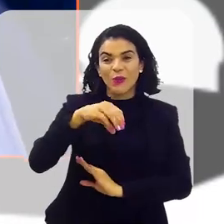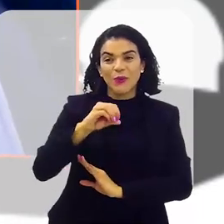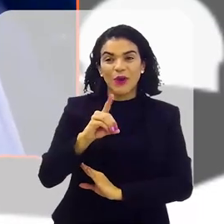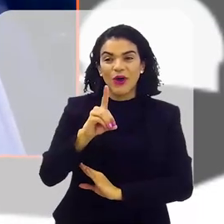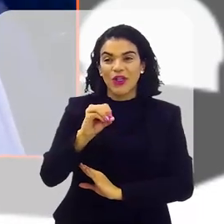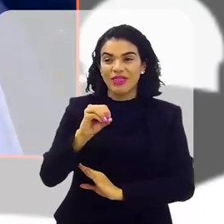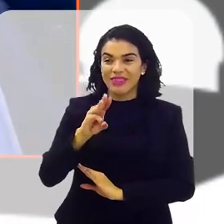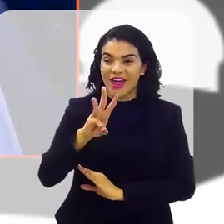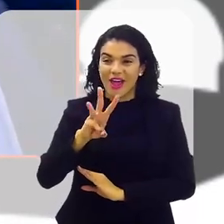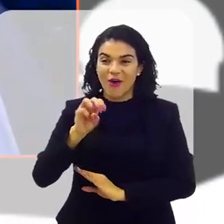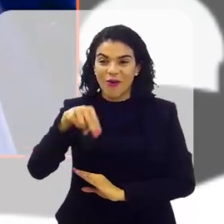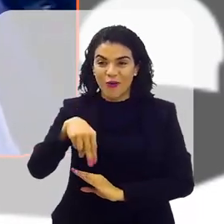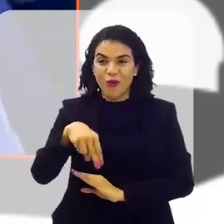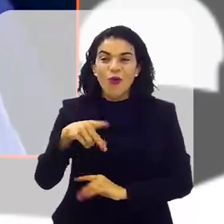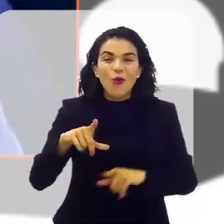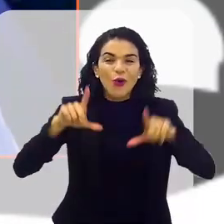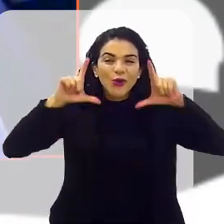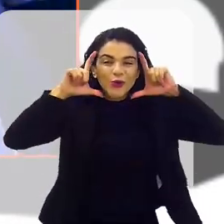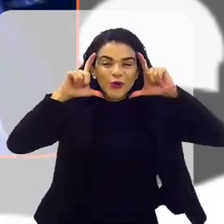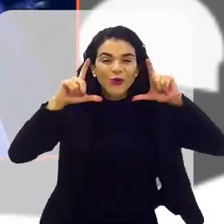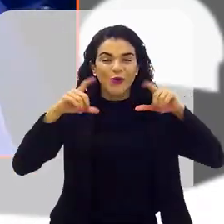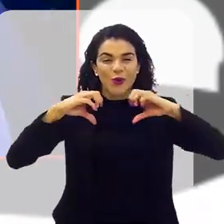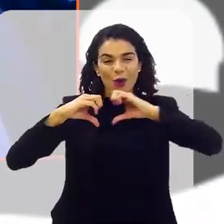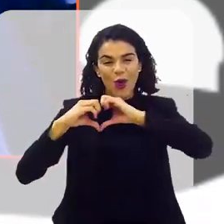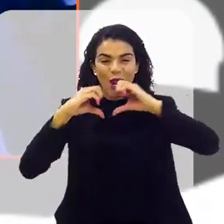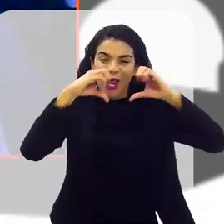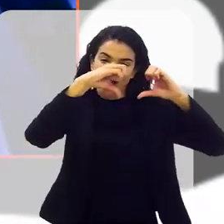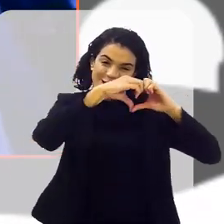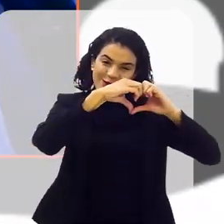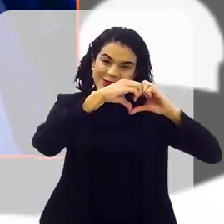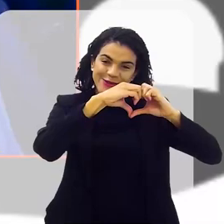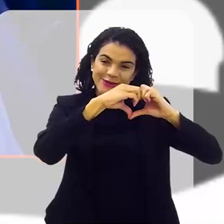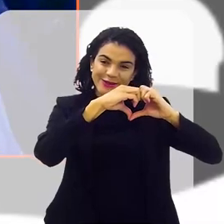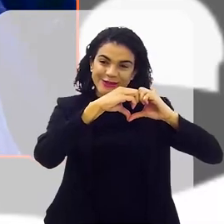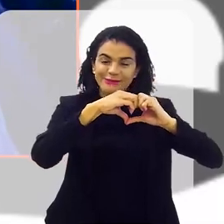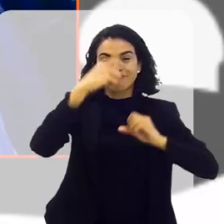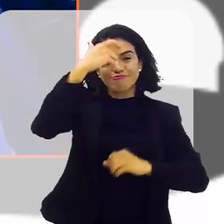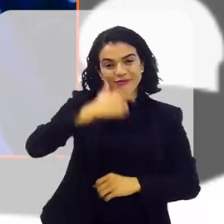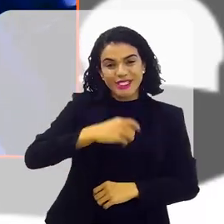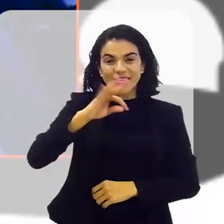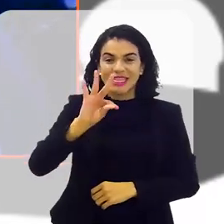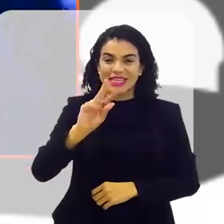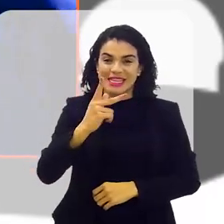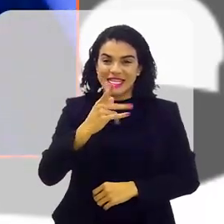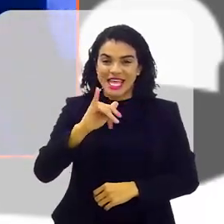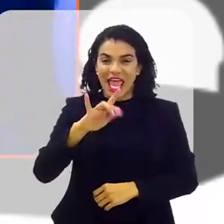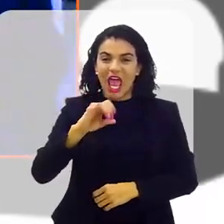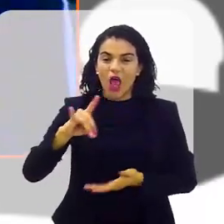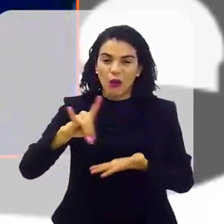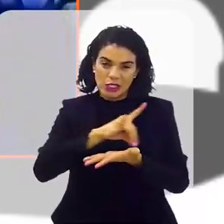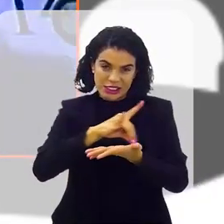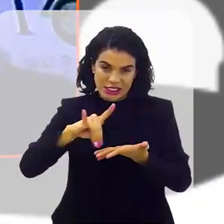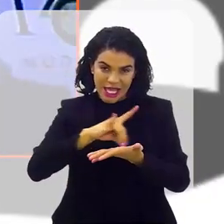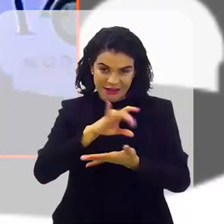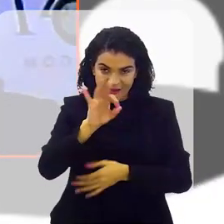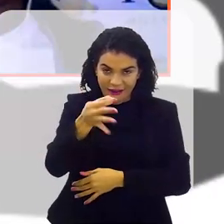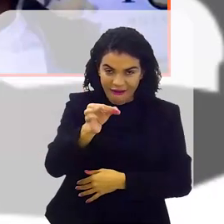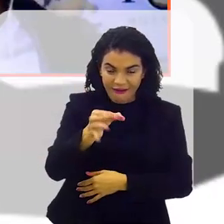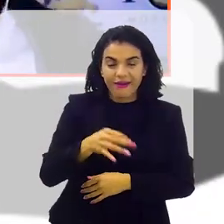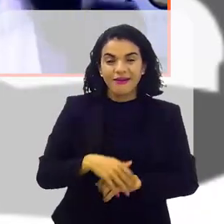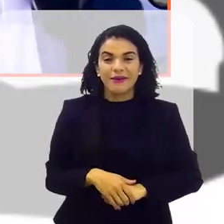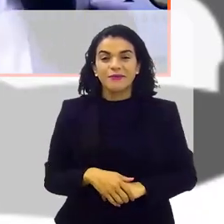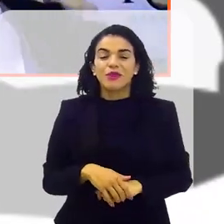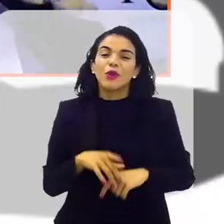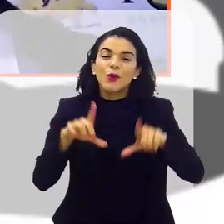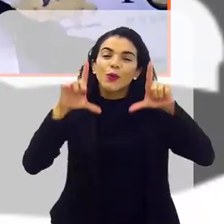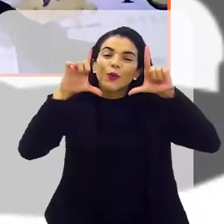Sampaio ali embaixo o rostinho deles com coração bate Thiago no caso do Design né Thiago Fontenelli é isso